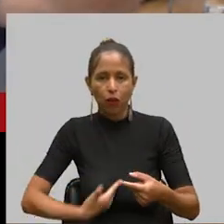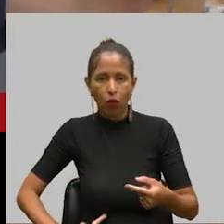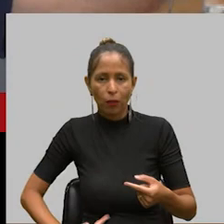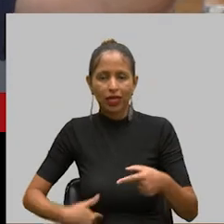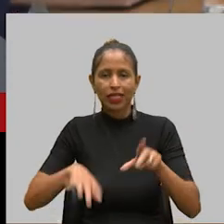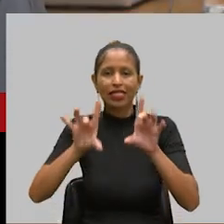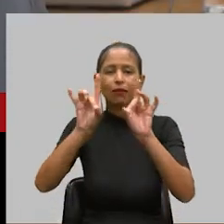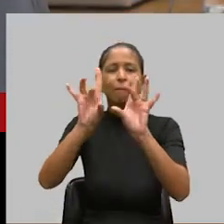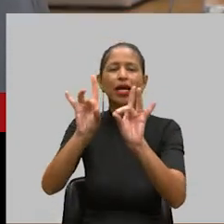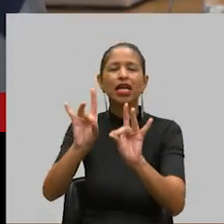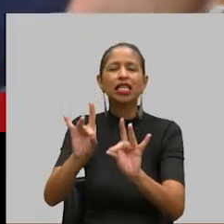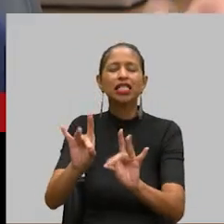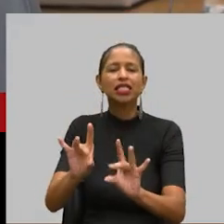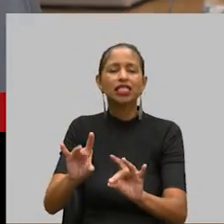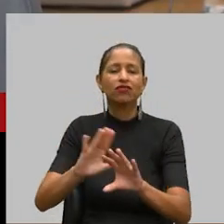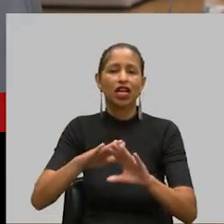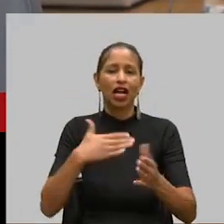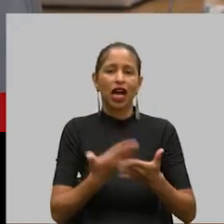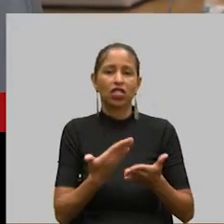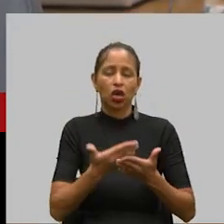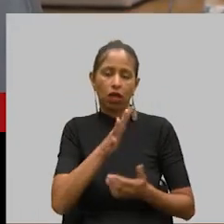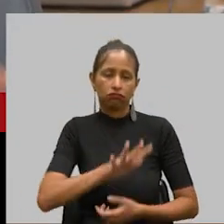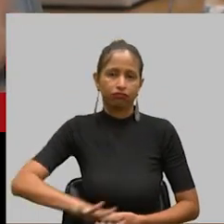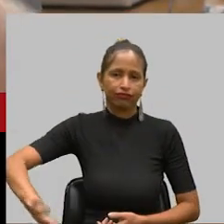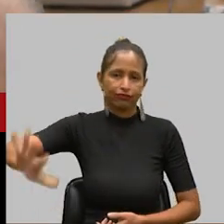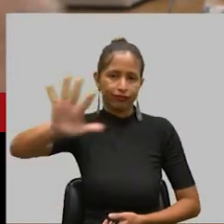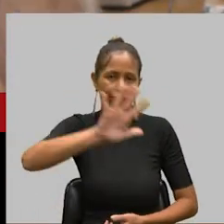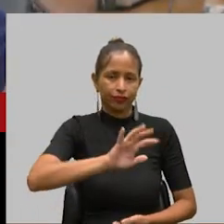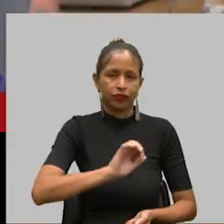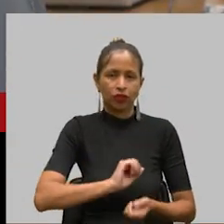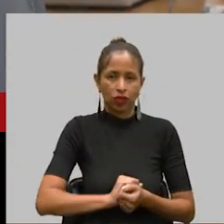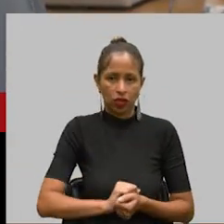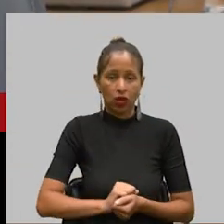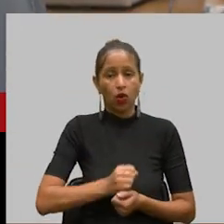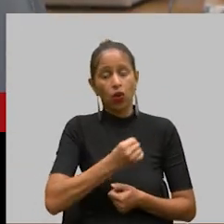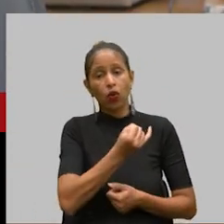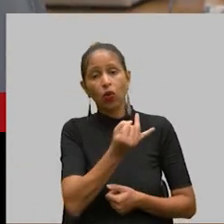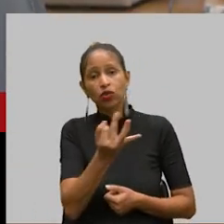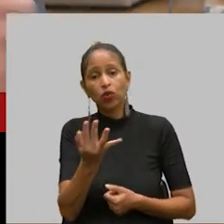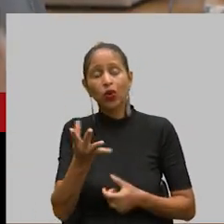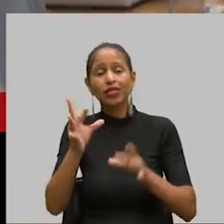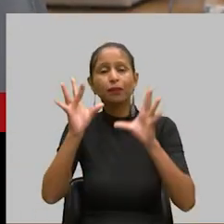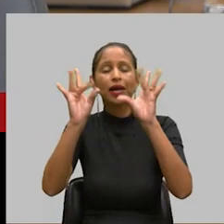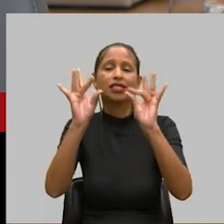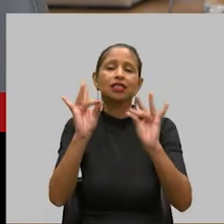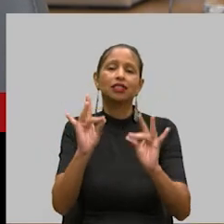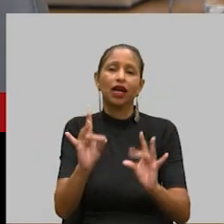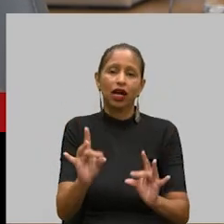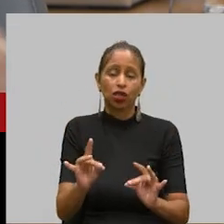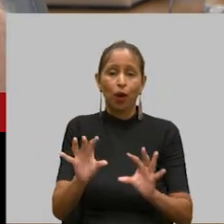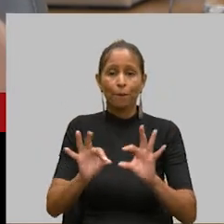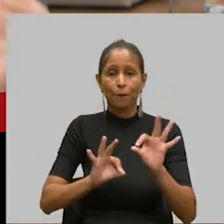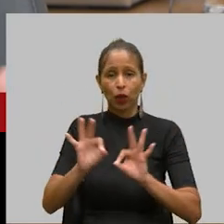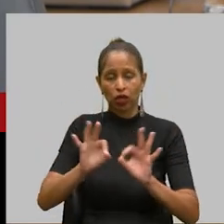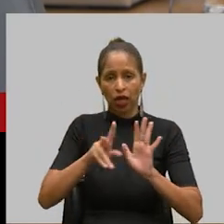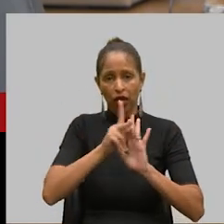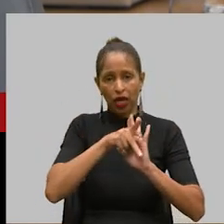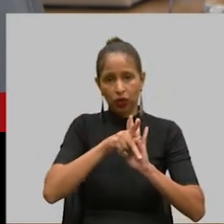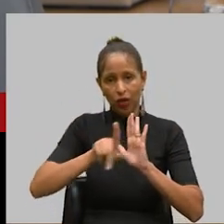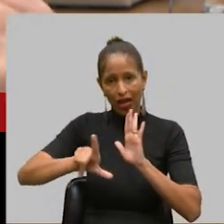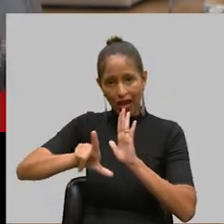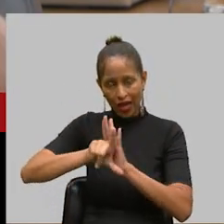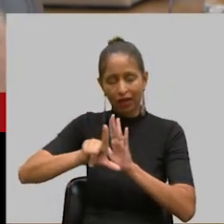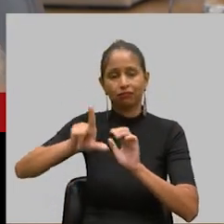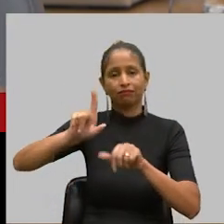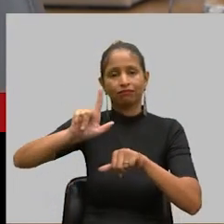específica para as escolas em geral né com todas as suas especificidades num projeto de lei da pedagogia